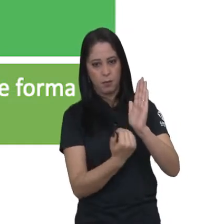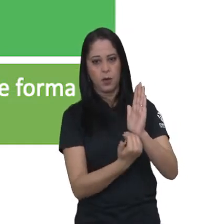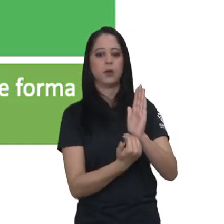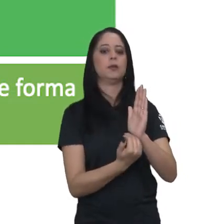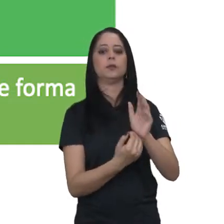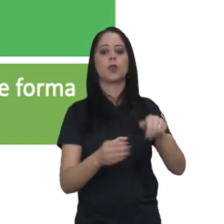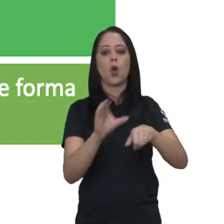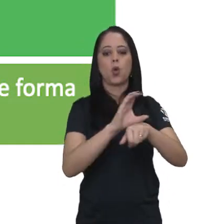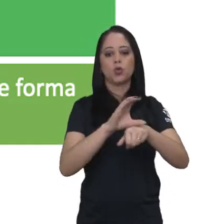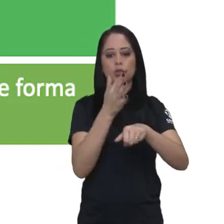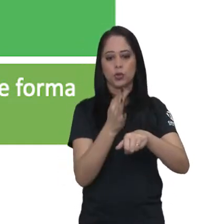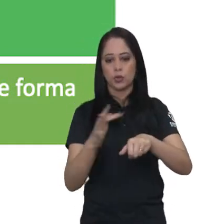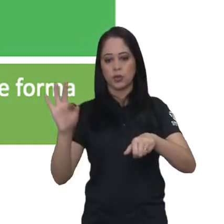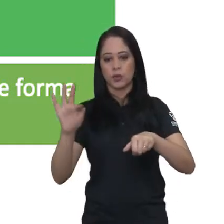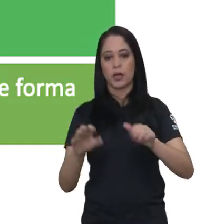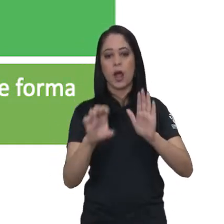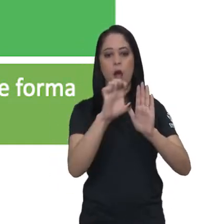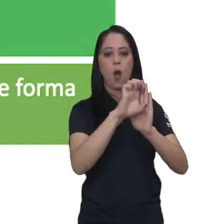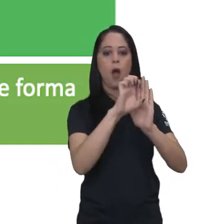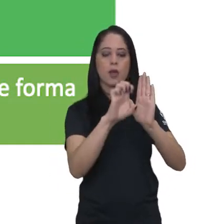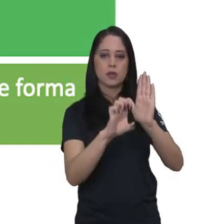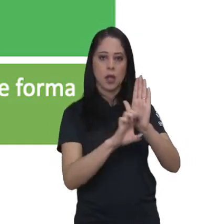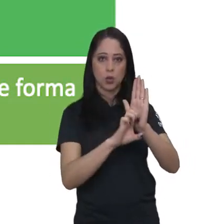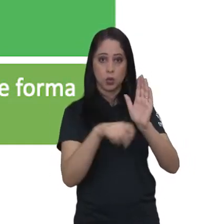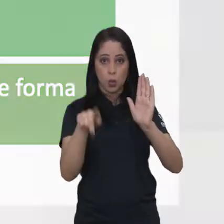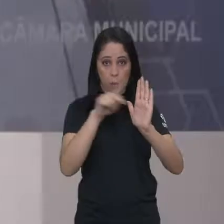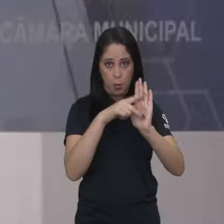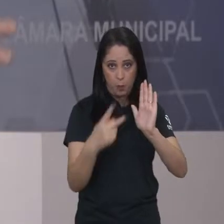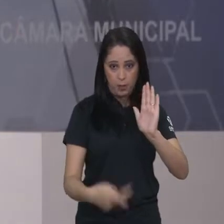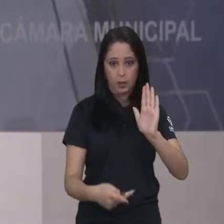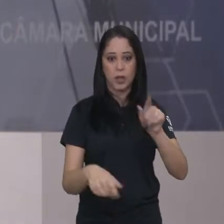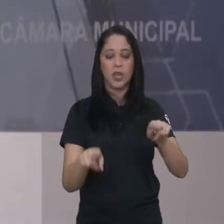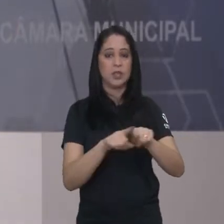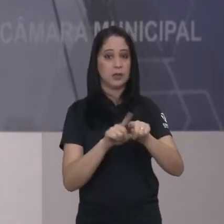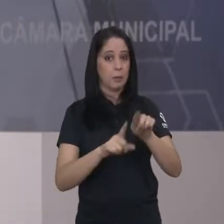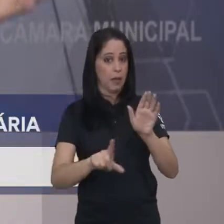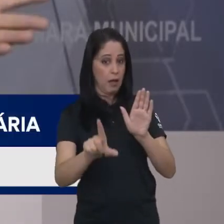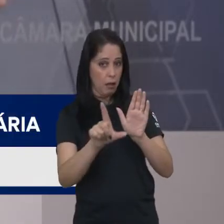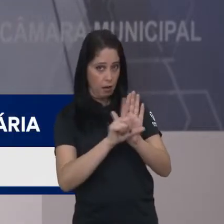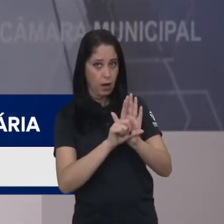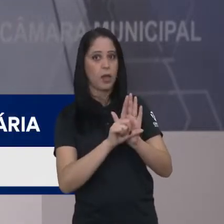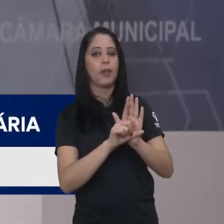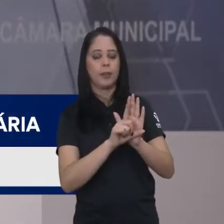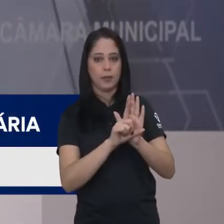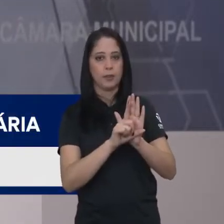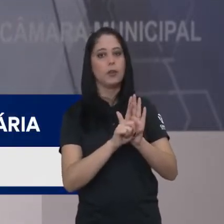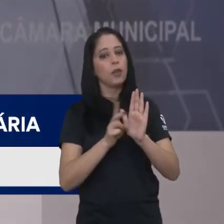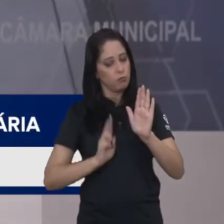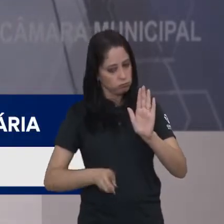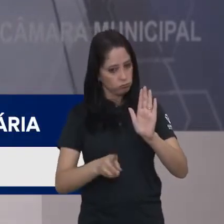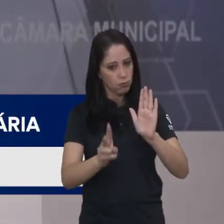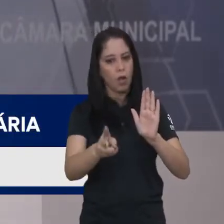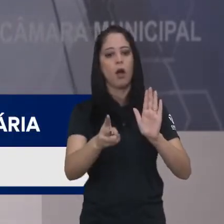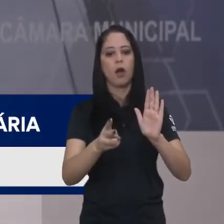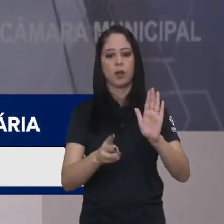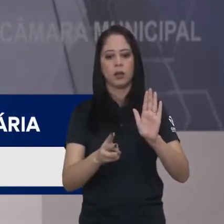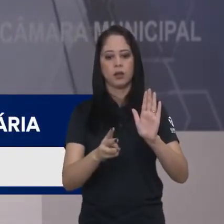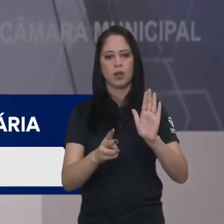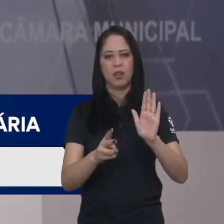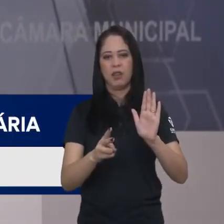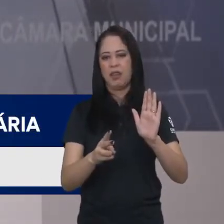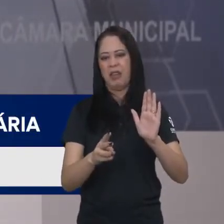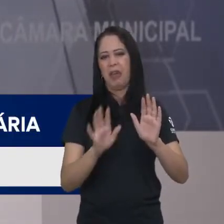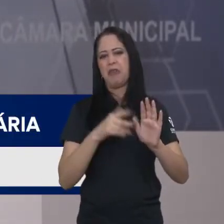a lei de regularização fundiária, que é recente, que é a 13.465, é uma lei muito polêmica, mas ela existe e está em vigor, independente